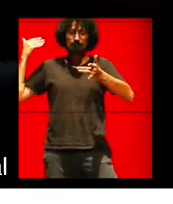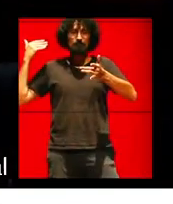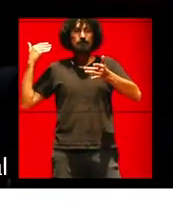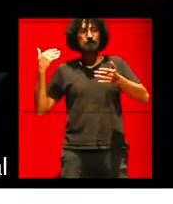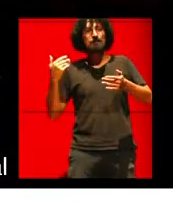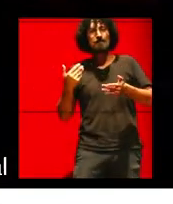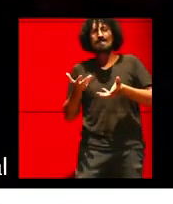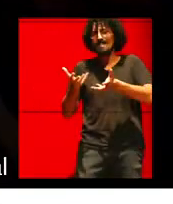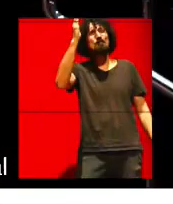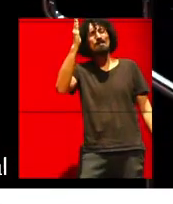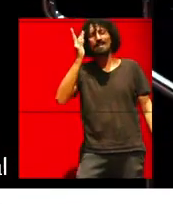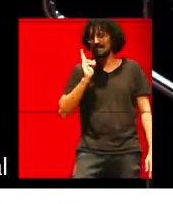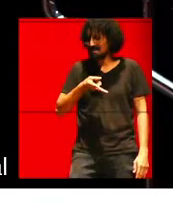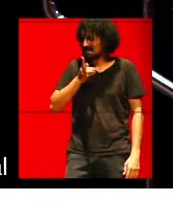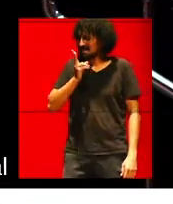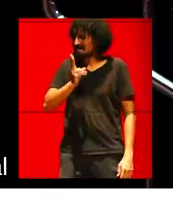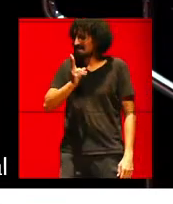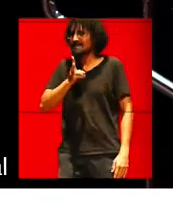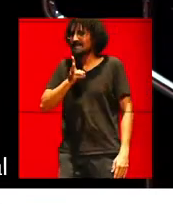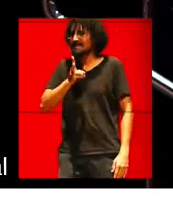Puxa o braço.